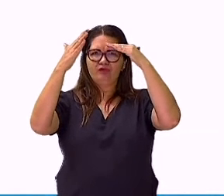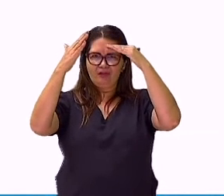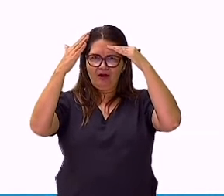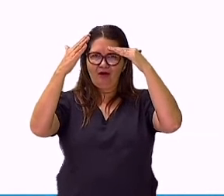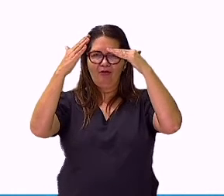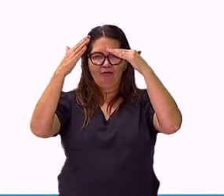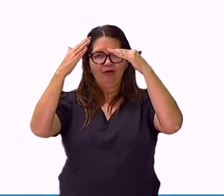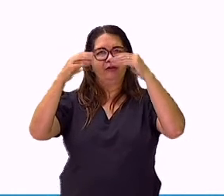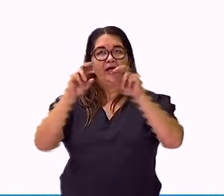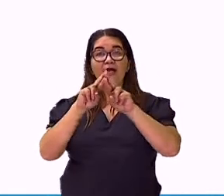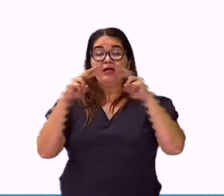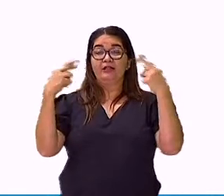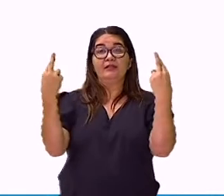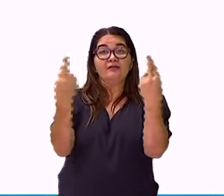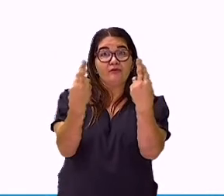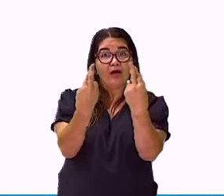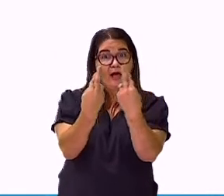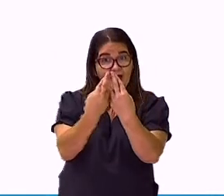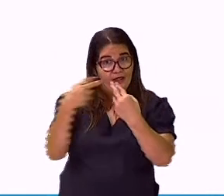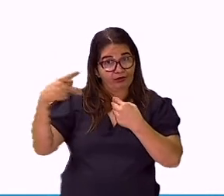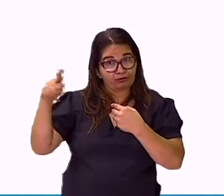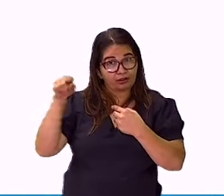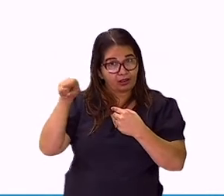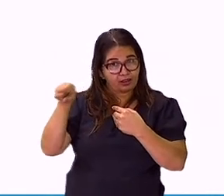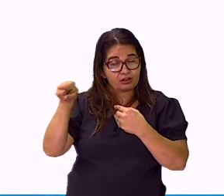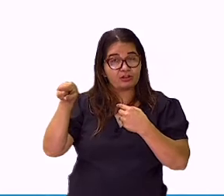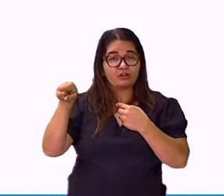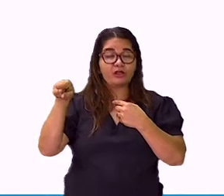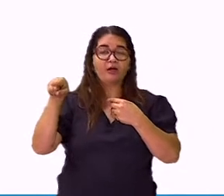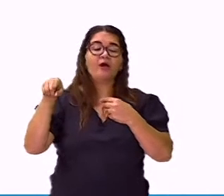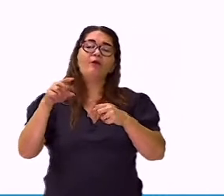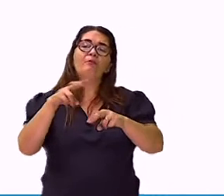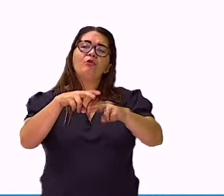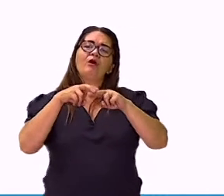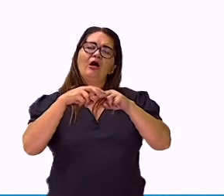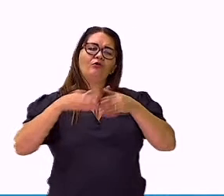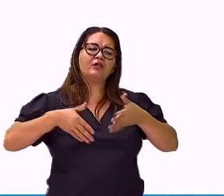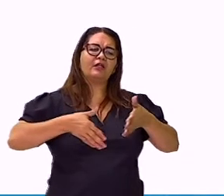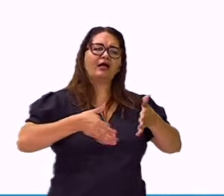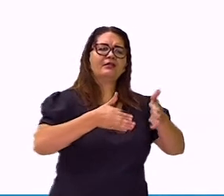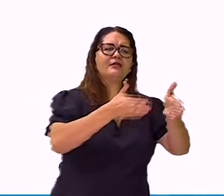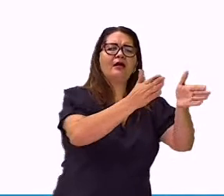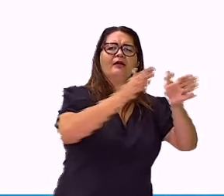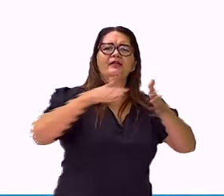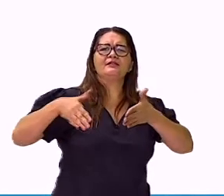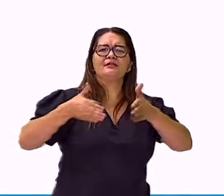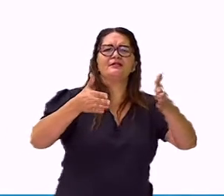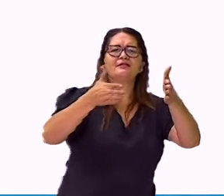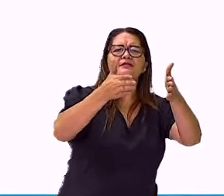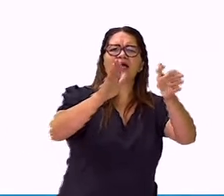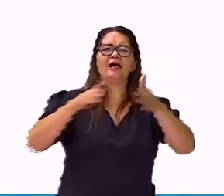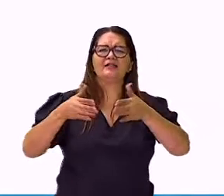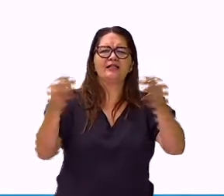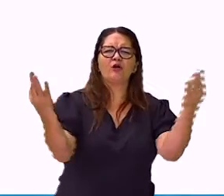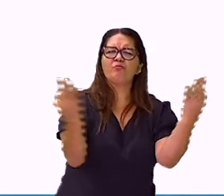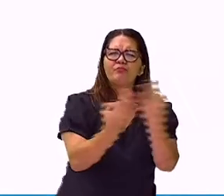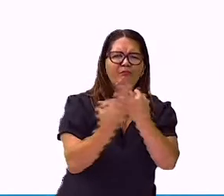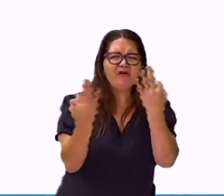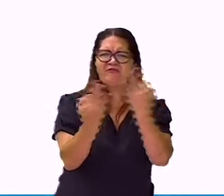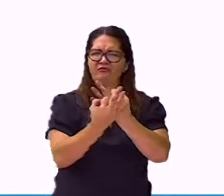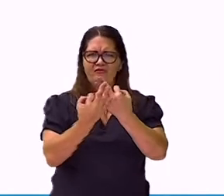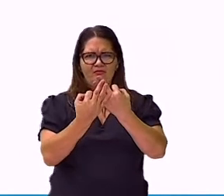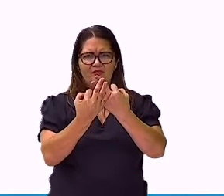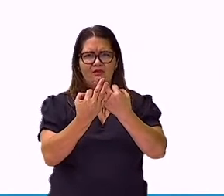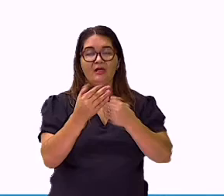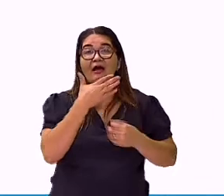hoje, que ligava a Pérsia, né, o nome da cidade Pérsia, Passárgada, da Persépolis,